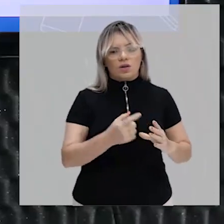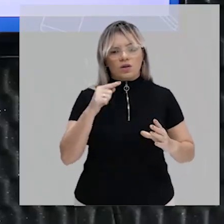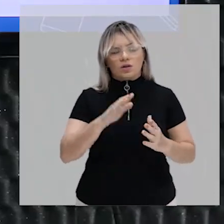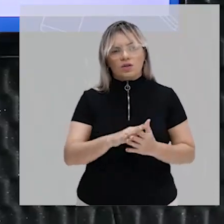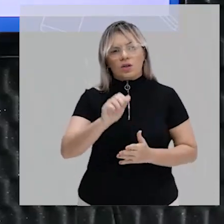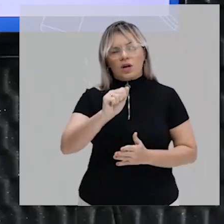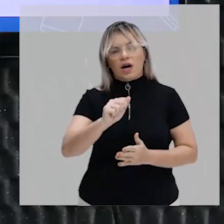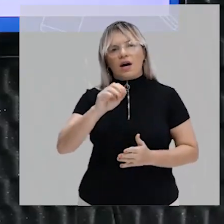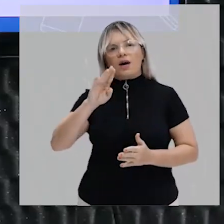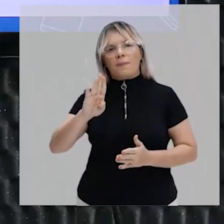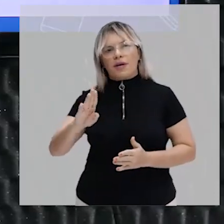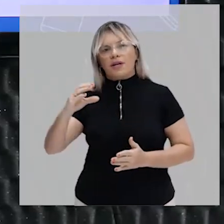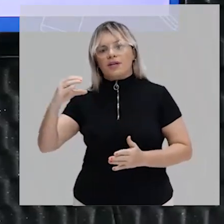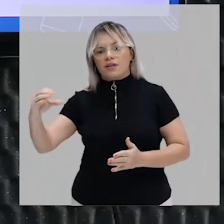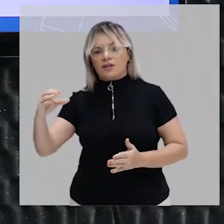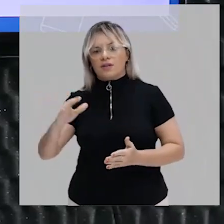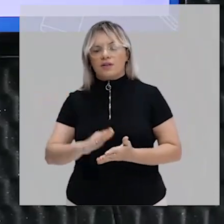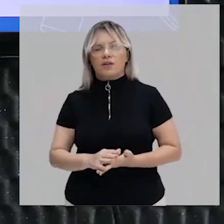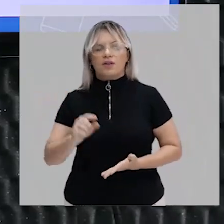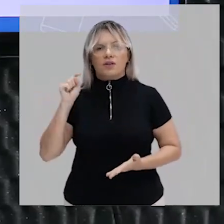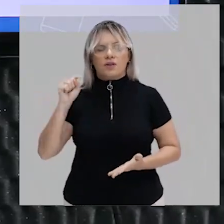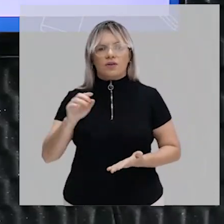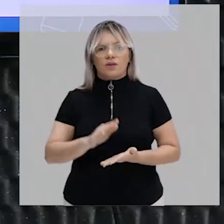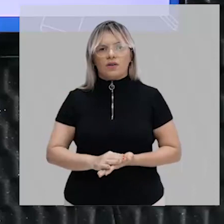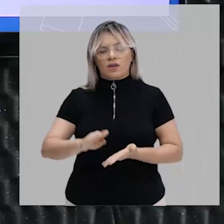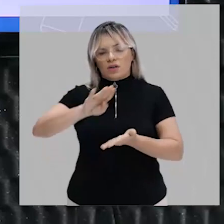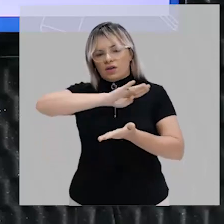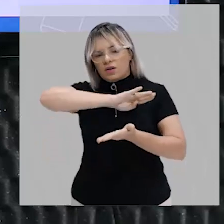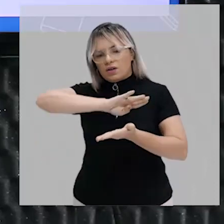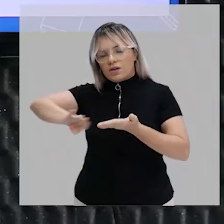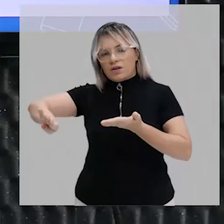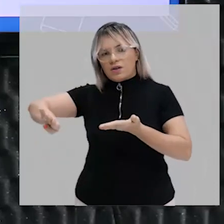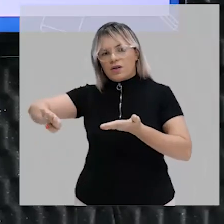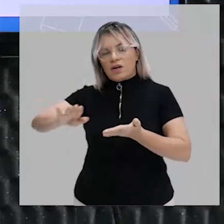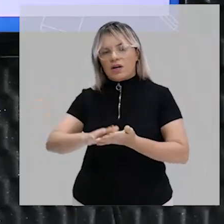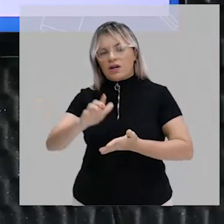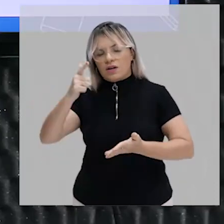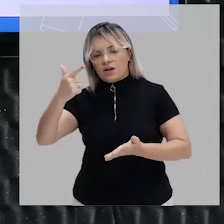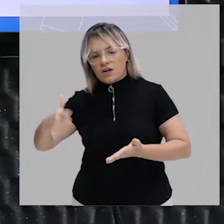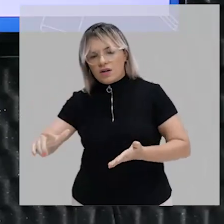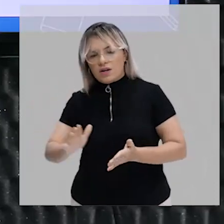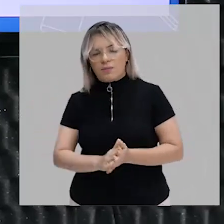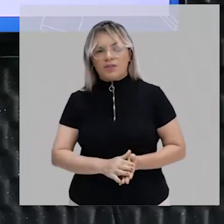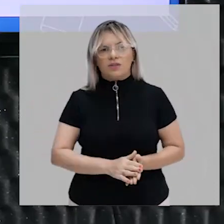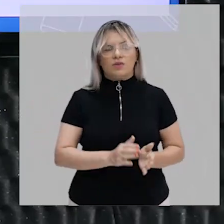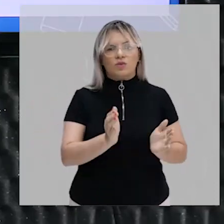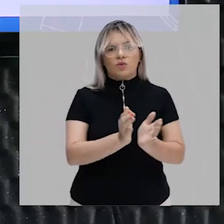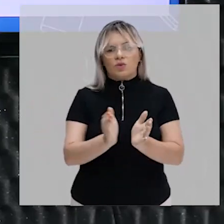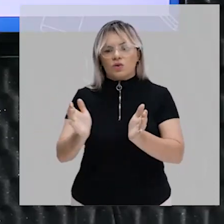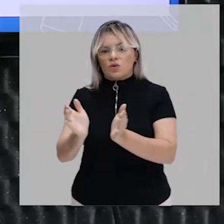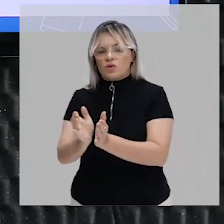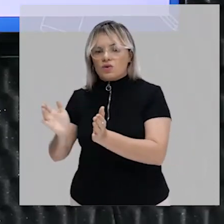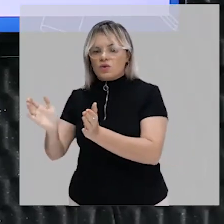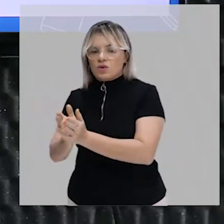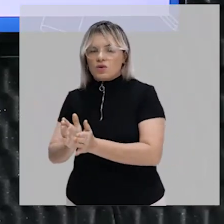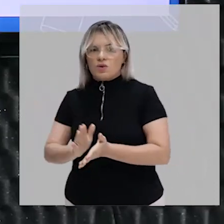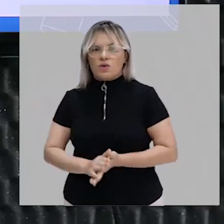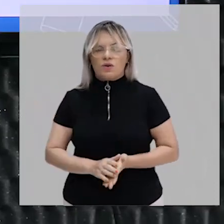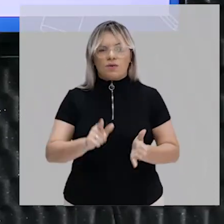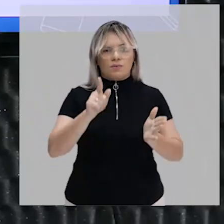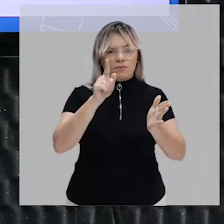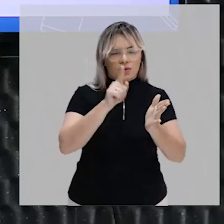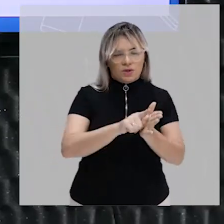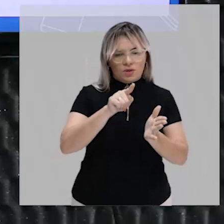já tenho o número de C. Para eu tirar a duplicidade entre A e B, então eu já vou fazer um menos número de A inter